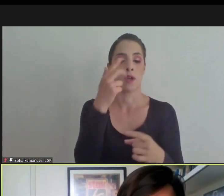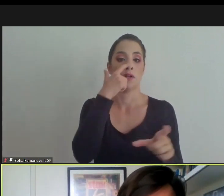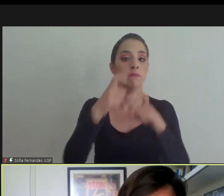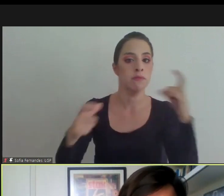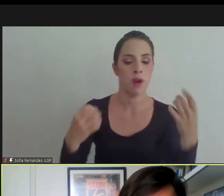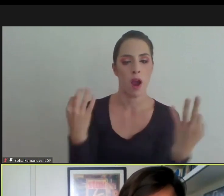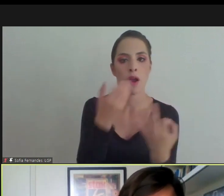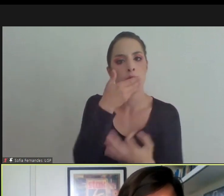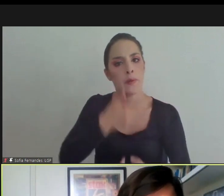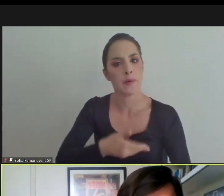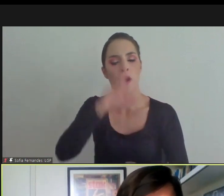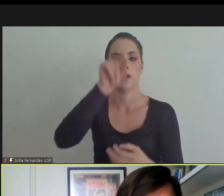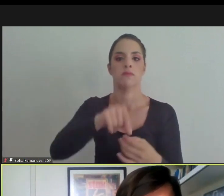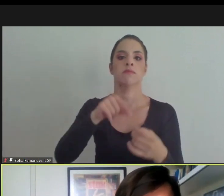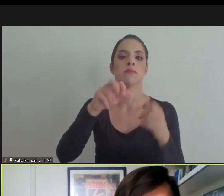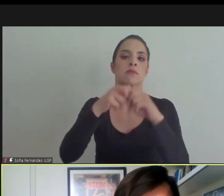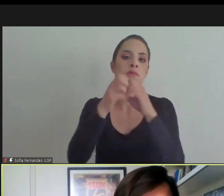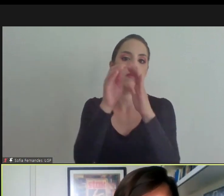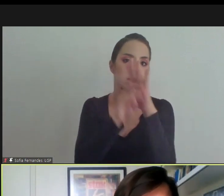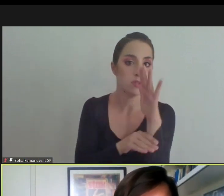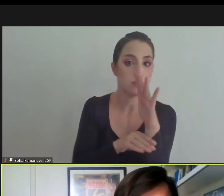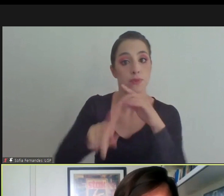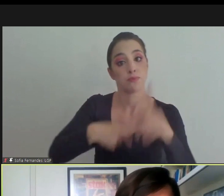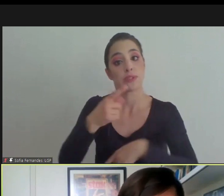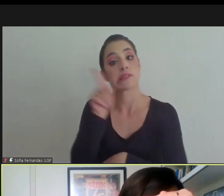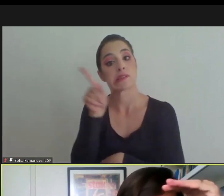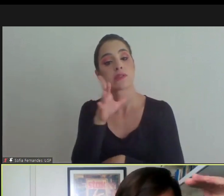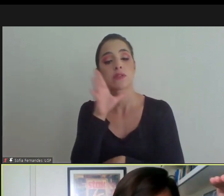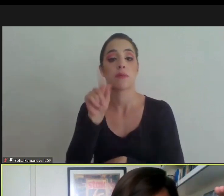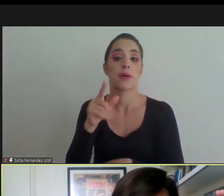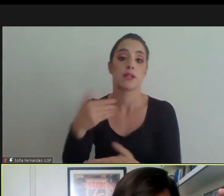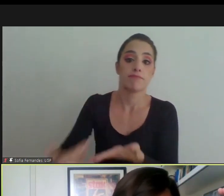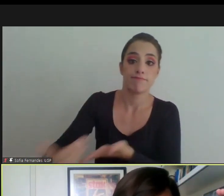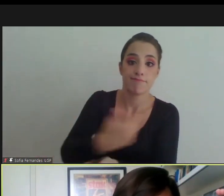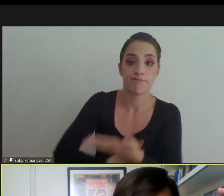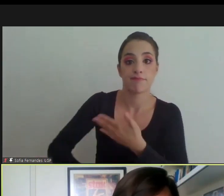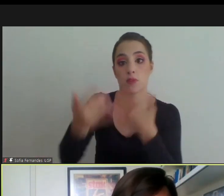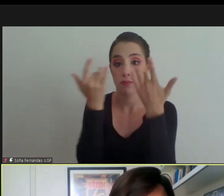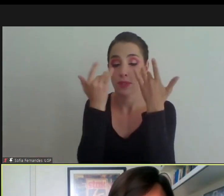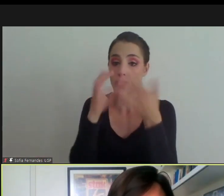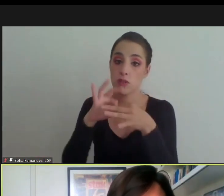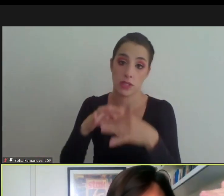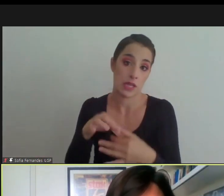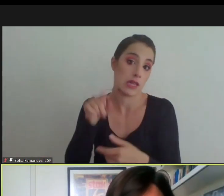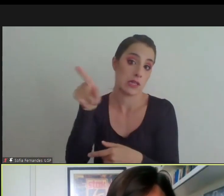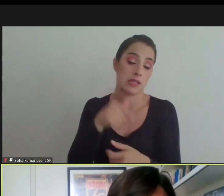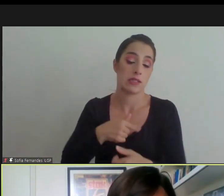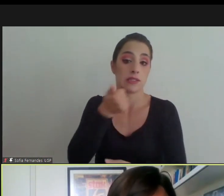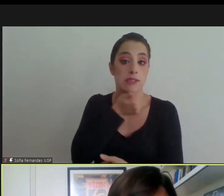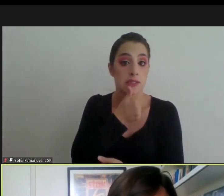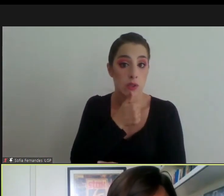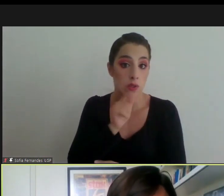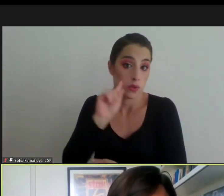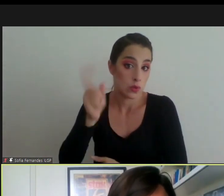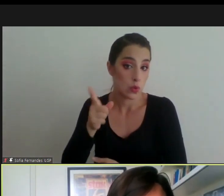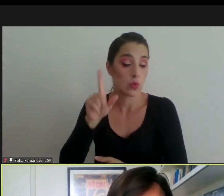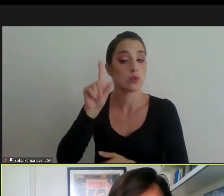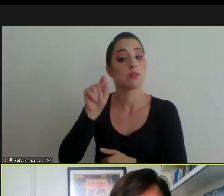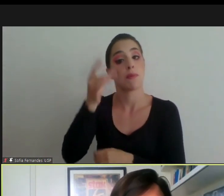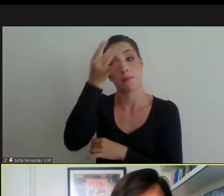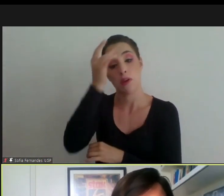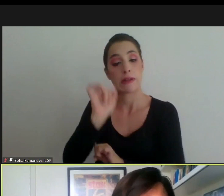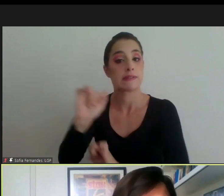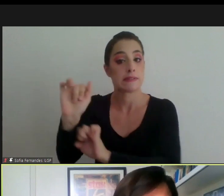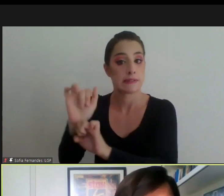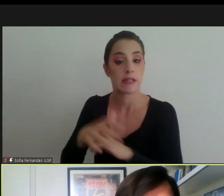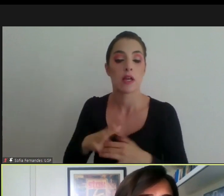uma solução. Também o gestor que toma as decisões em relação àquela política, mas também o burocrata de nível de rua. E a